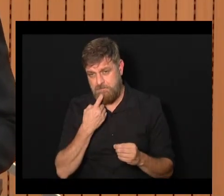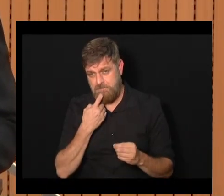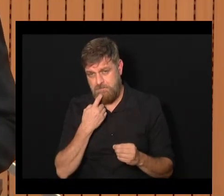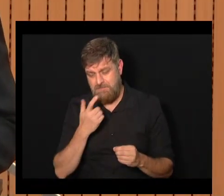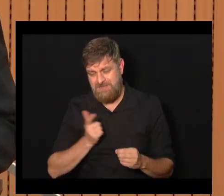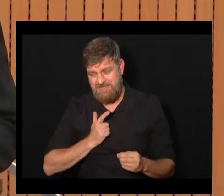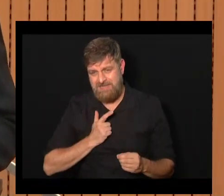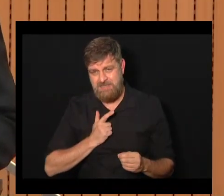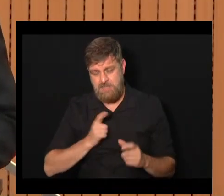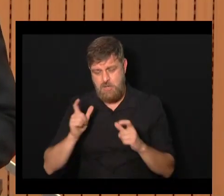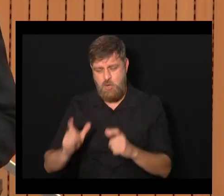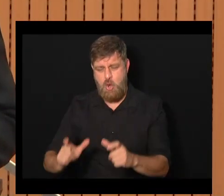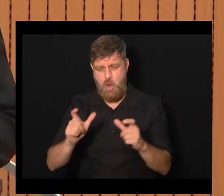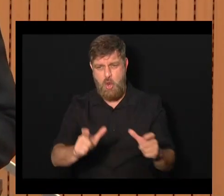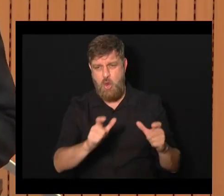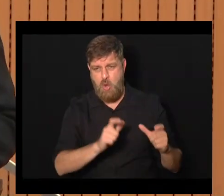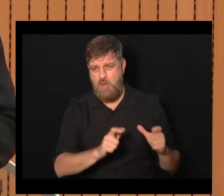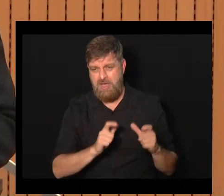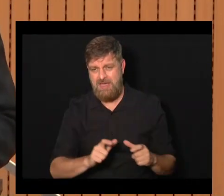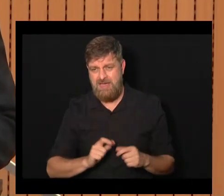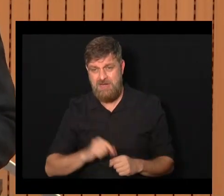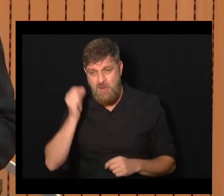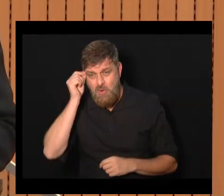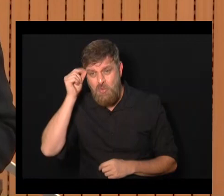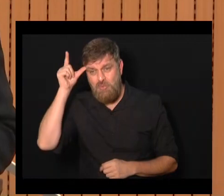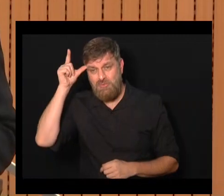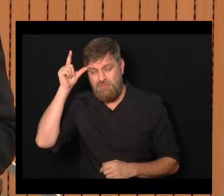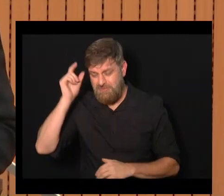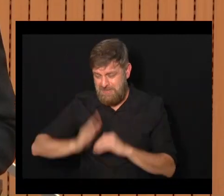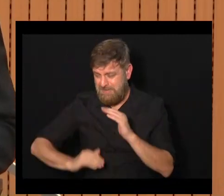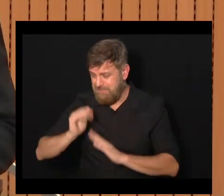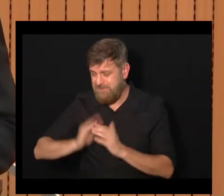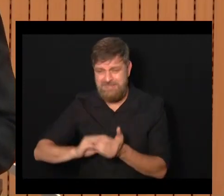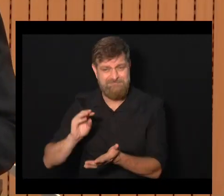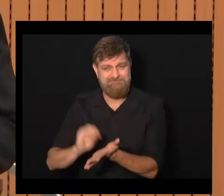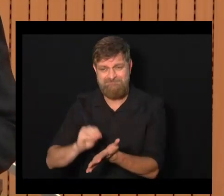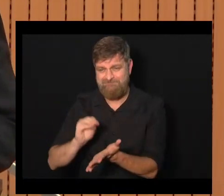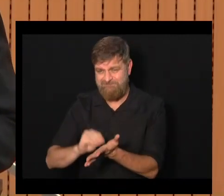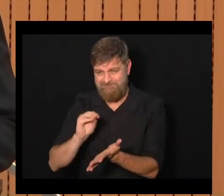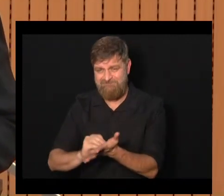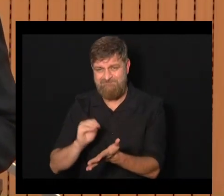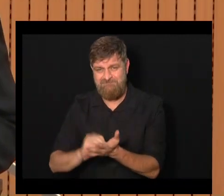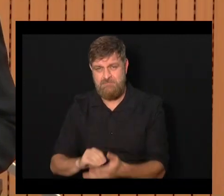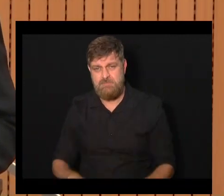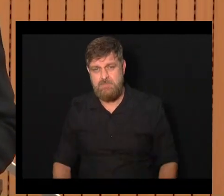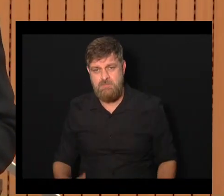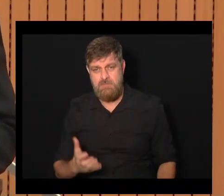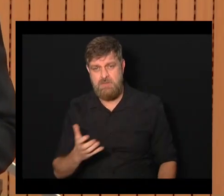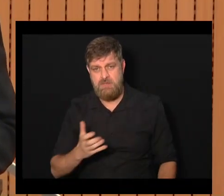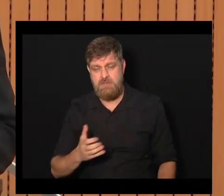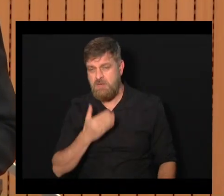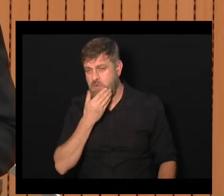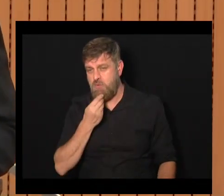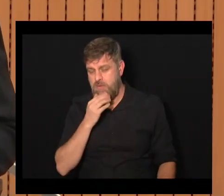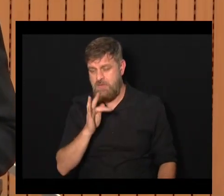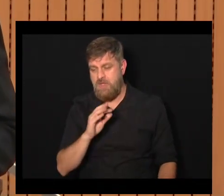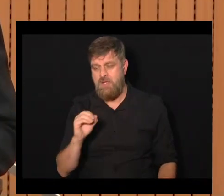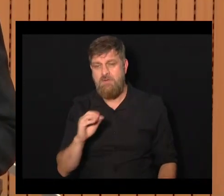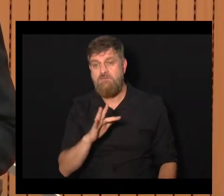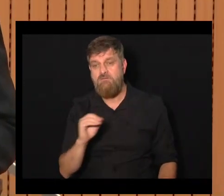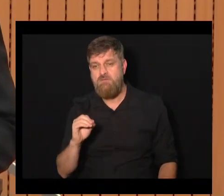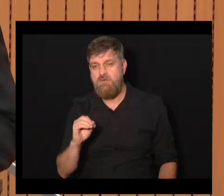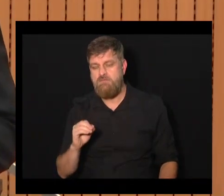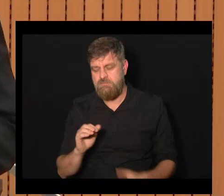vários lugares, ela é muito carente de cultura, atividades culturais, e parabenizando o Fofo aí, que leva alegria para